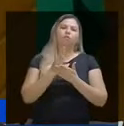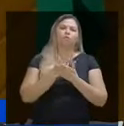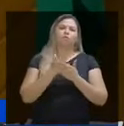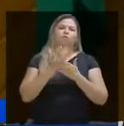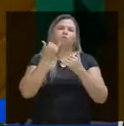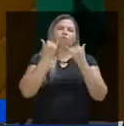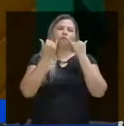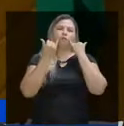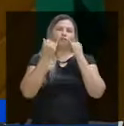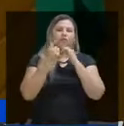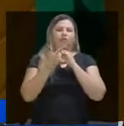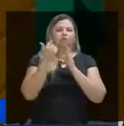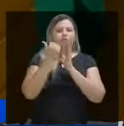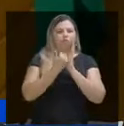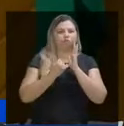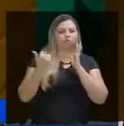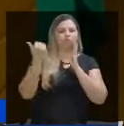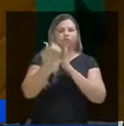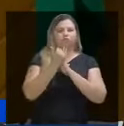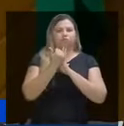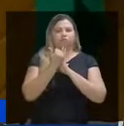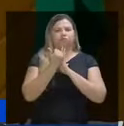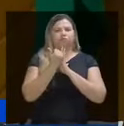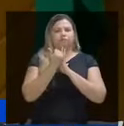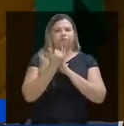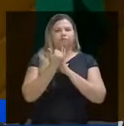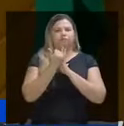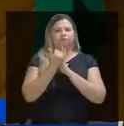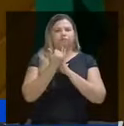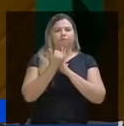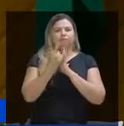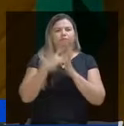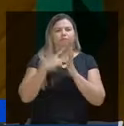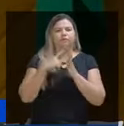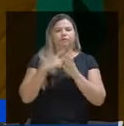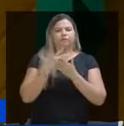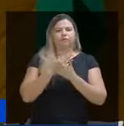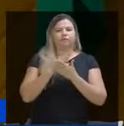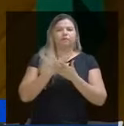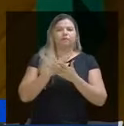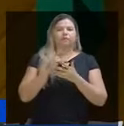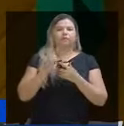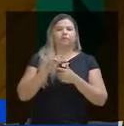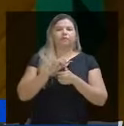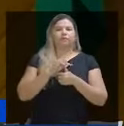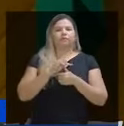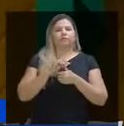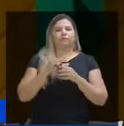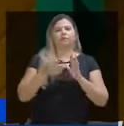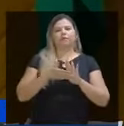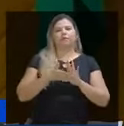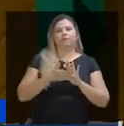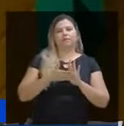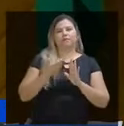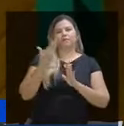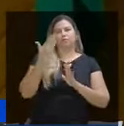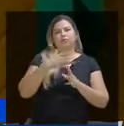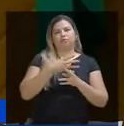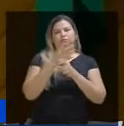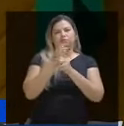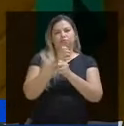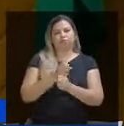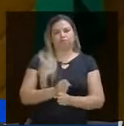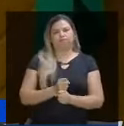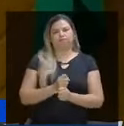que a falta de quitação eleitoral na espécie é por falta de prestação de contas.